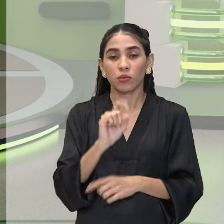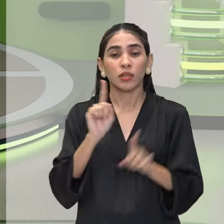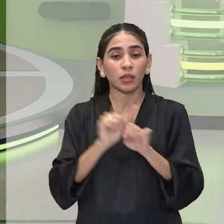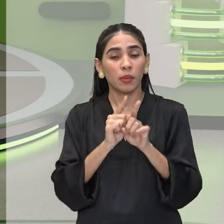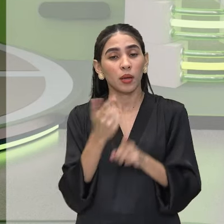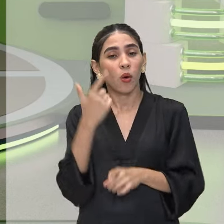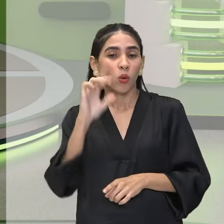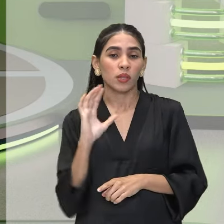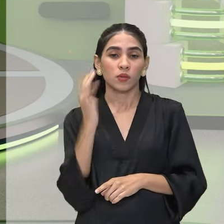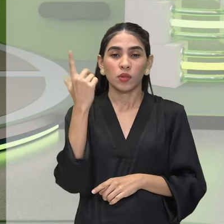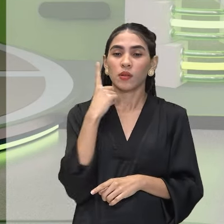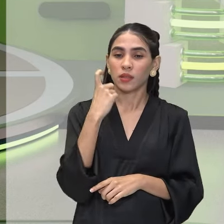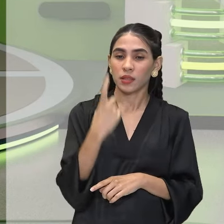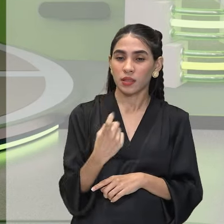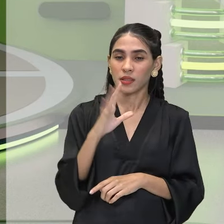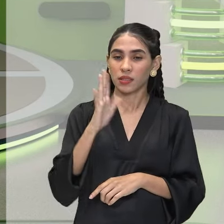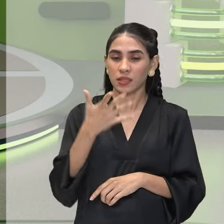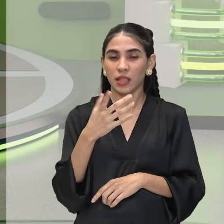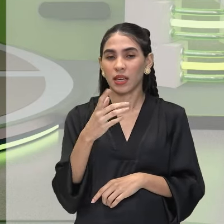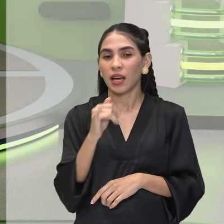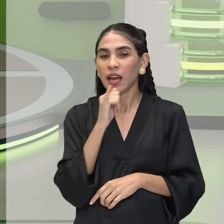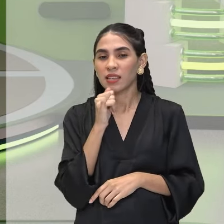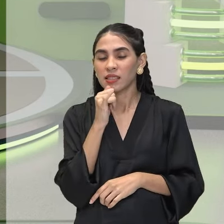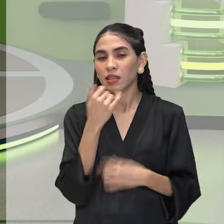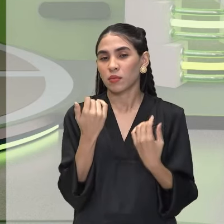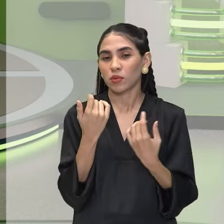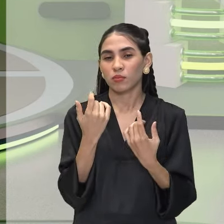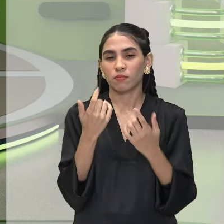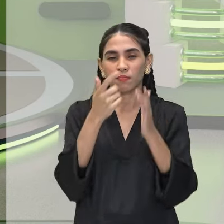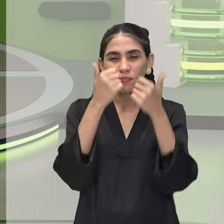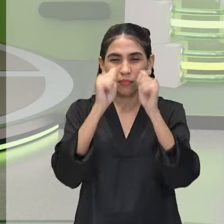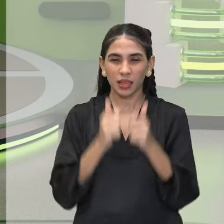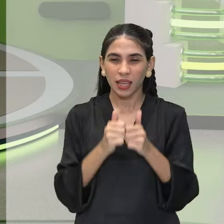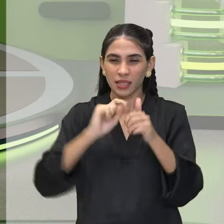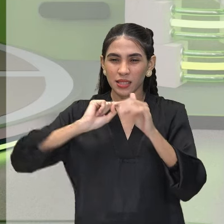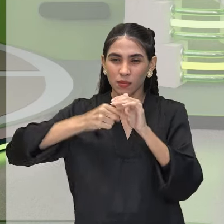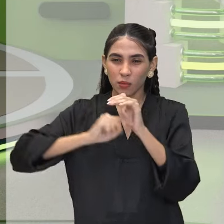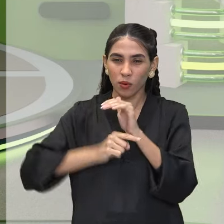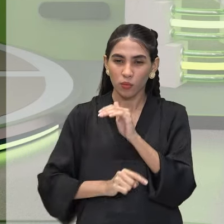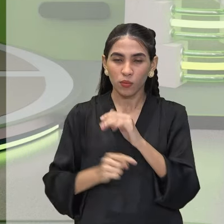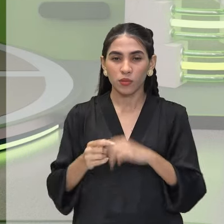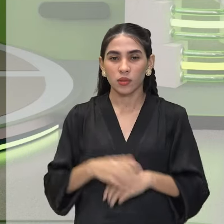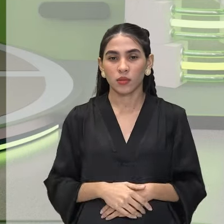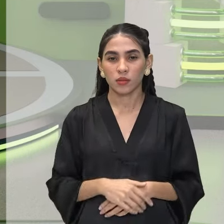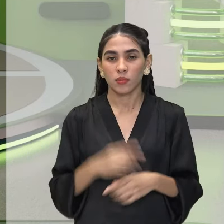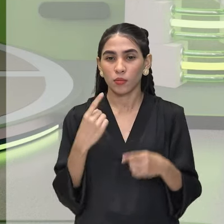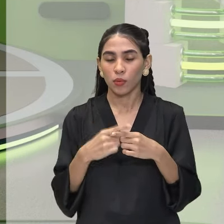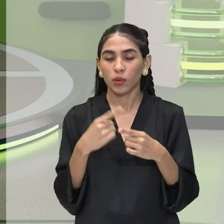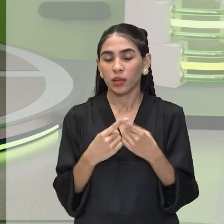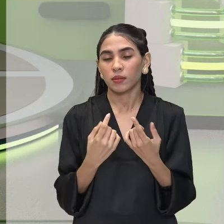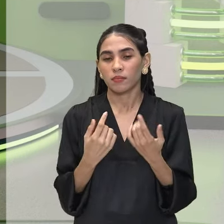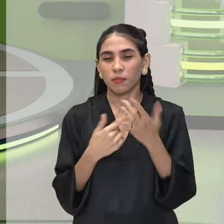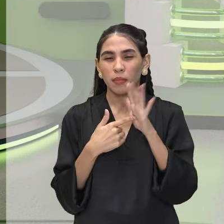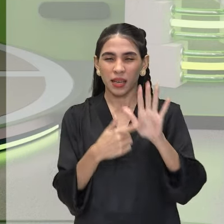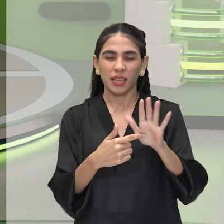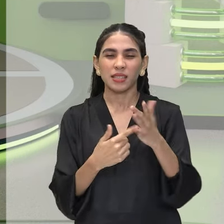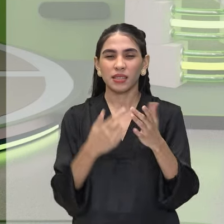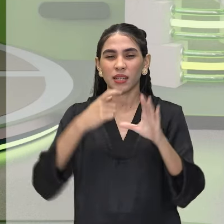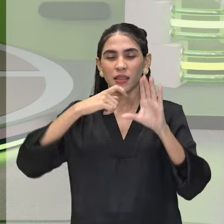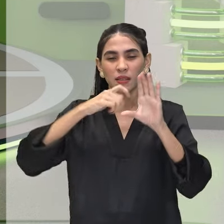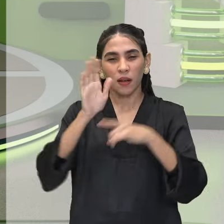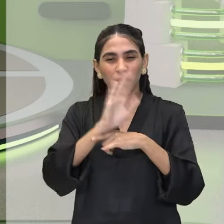já gerou uma repercussão pelo fato de aparecer em filmes e em quadrinhos,